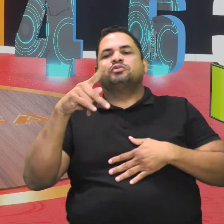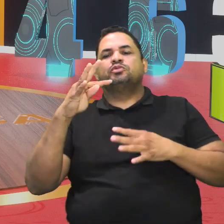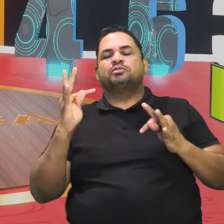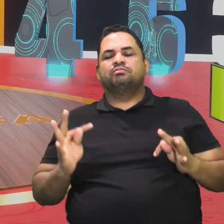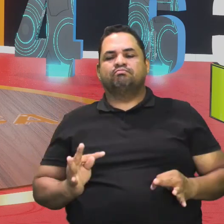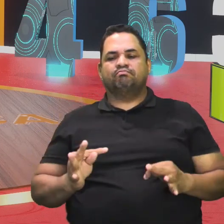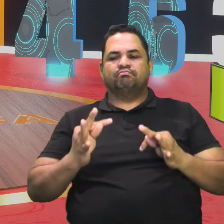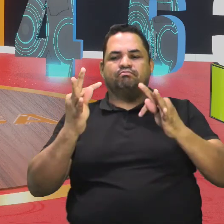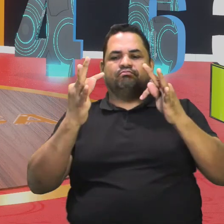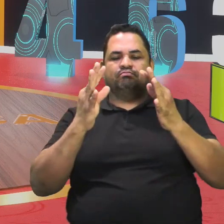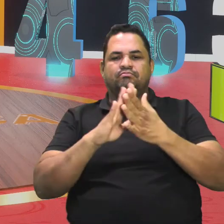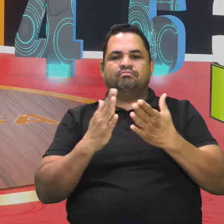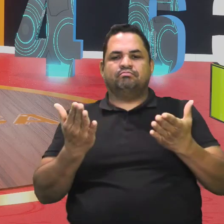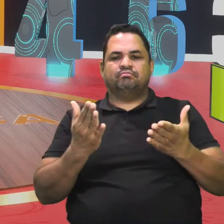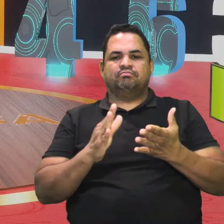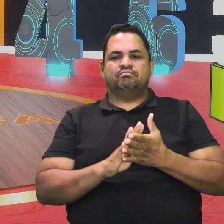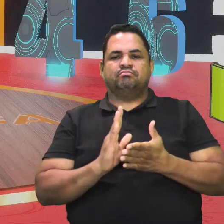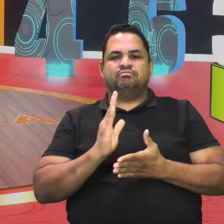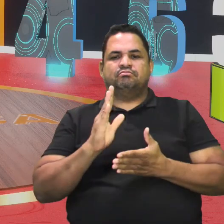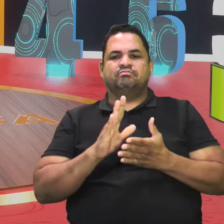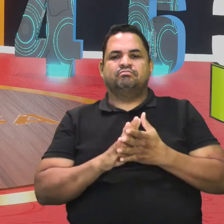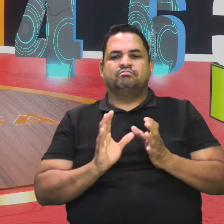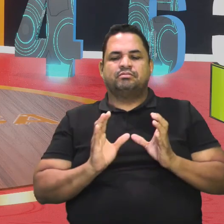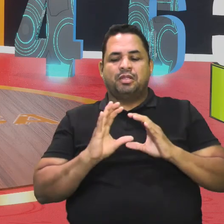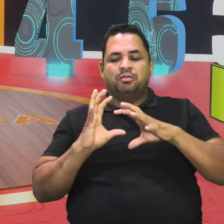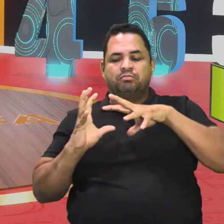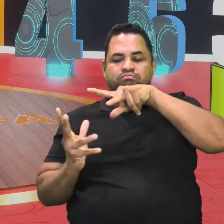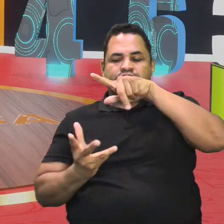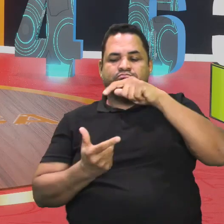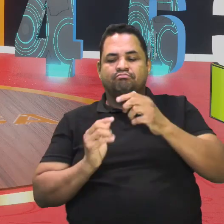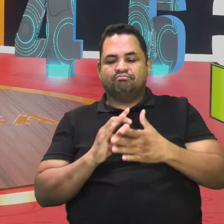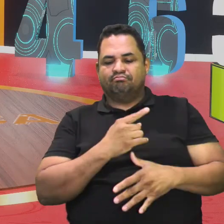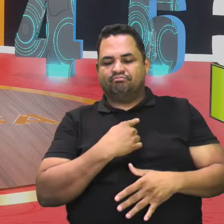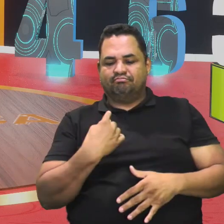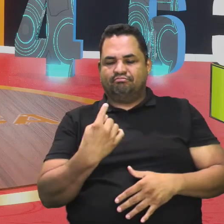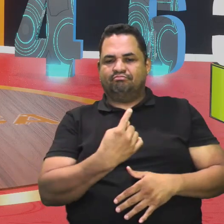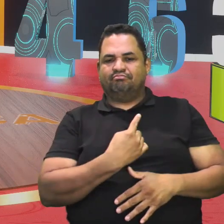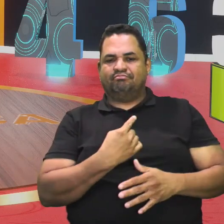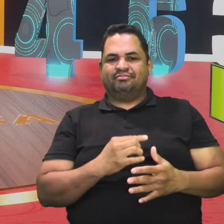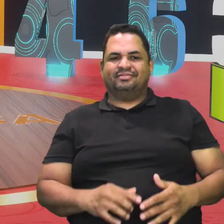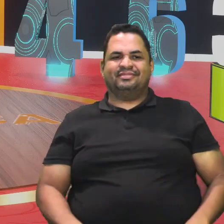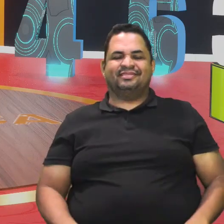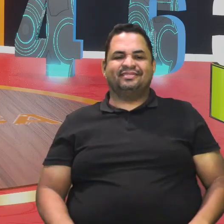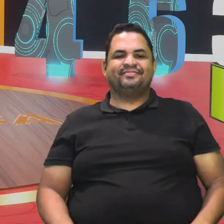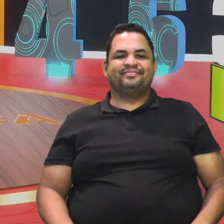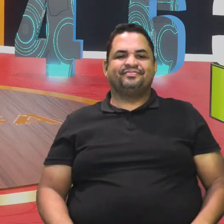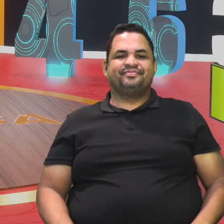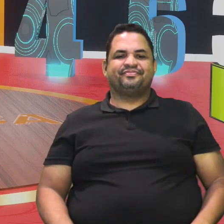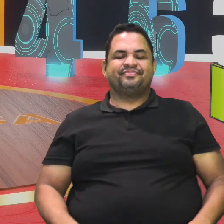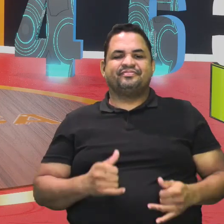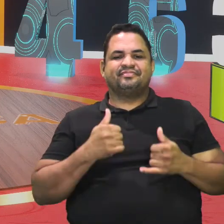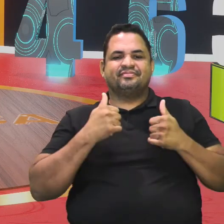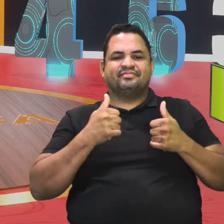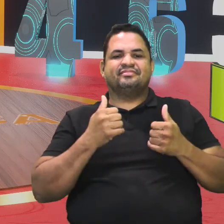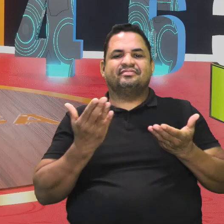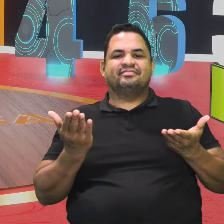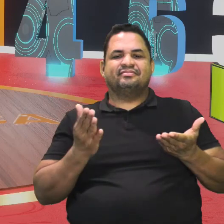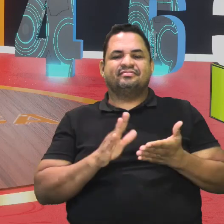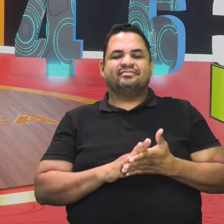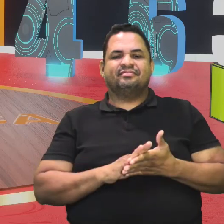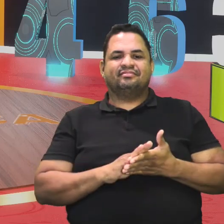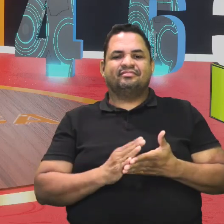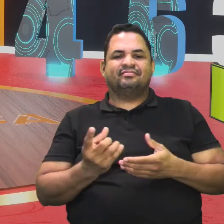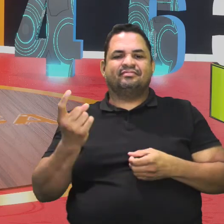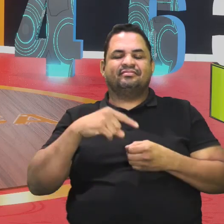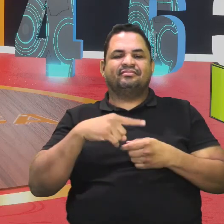e suas tecnologias. Tipo assim, ela já tem um mundo tecnológico todinho só dela. Que envolve, né? Então, beleza. Agora, claro,